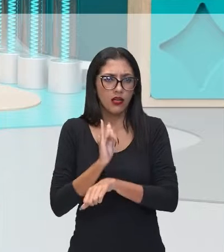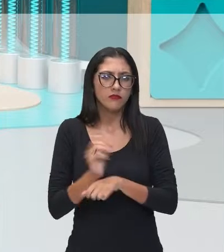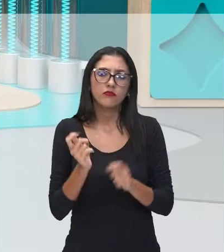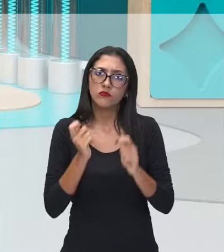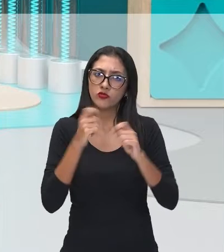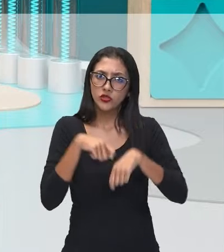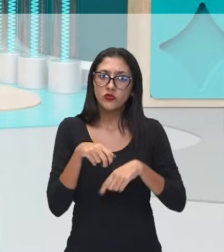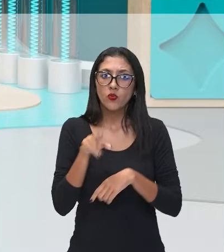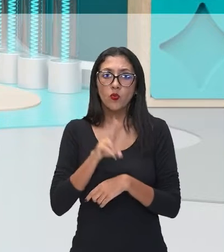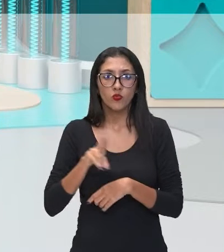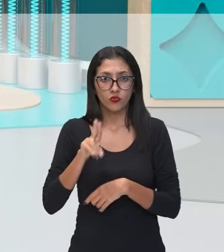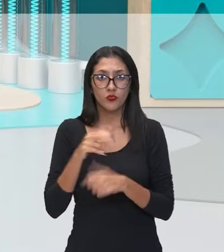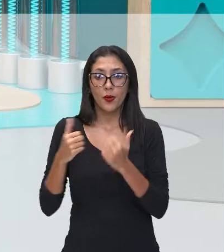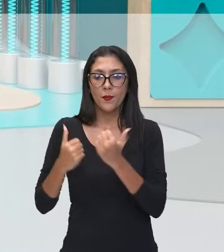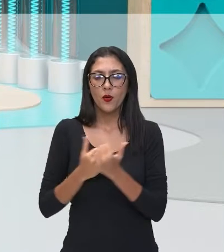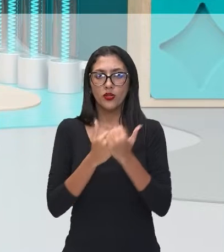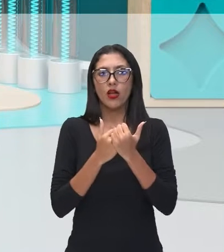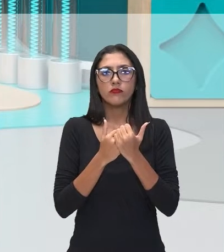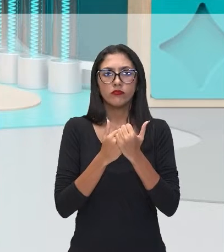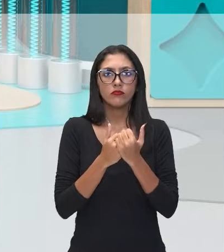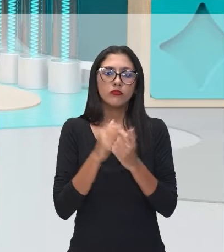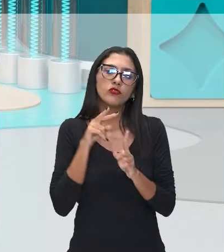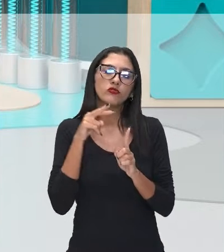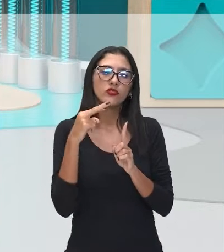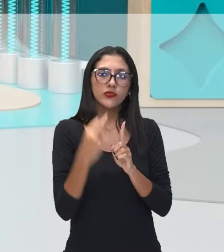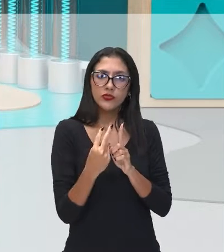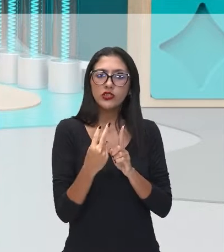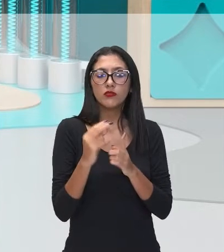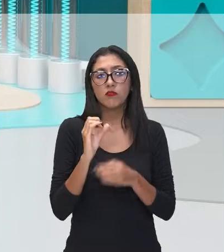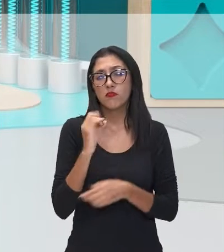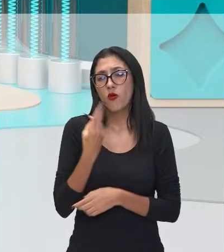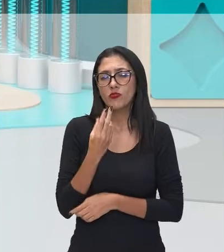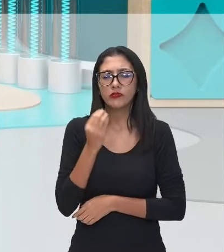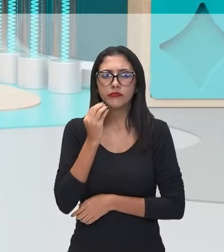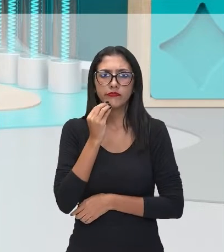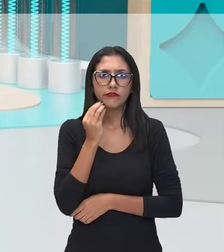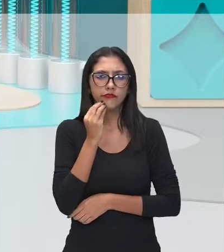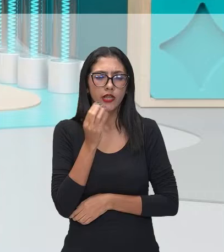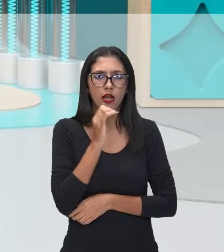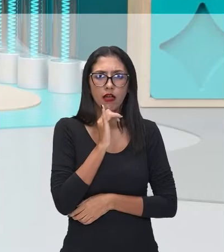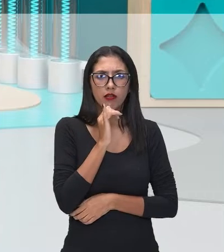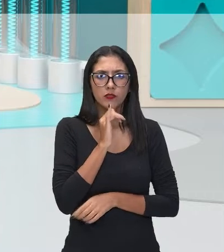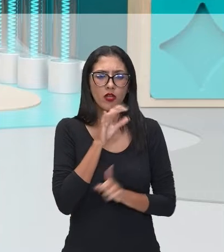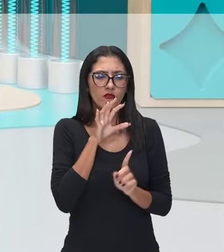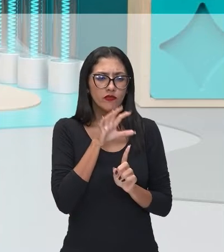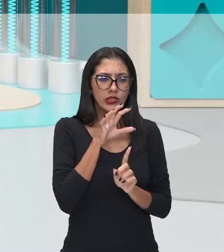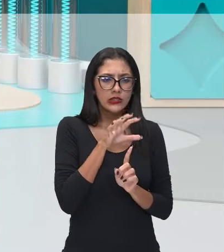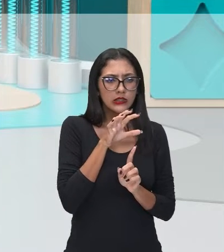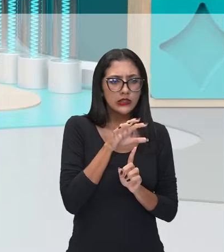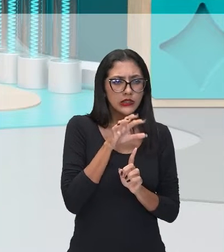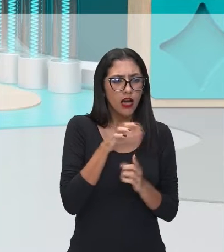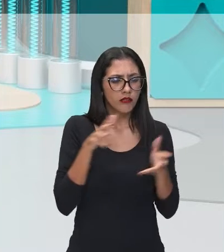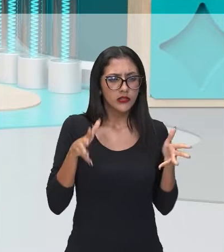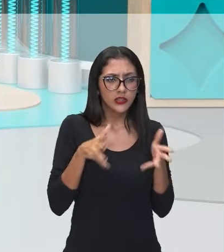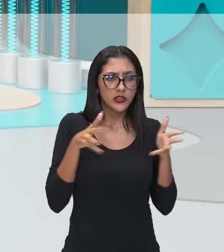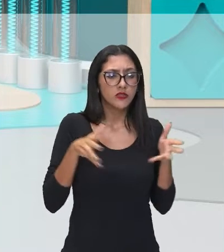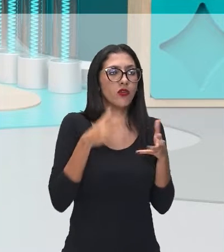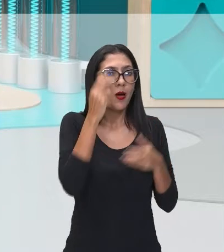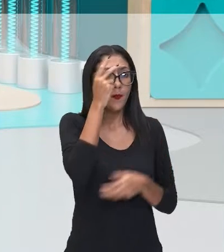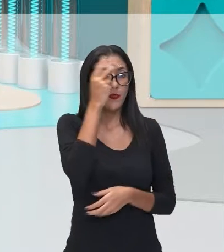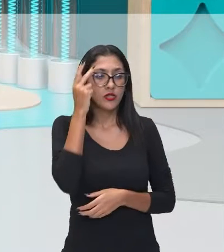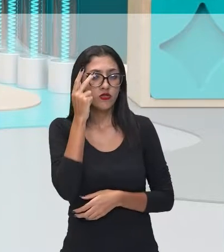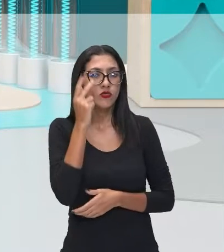defender um ponto de vista ou para tentar persuadir convencer alguém a agir